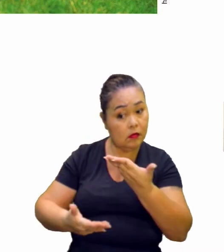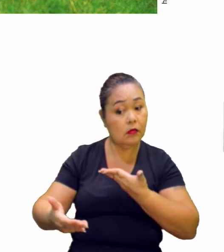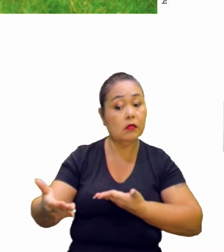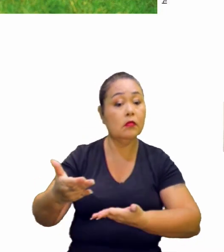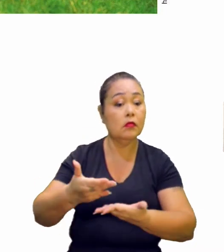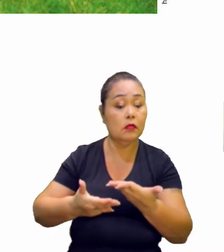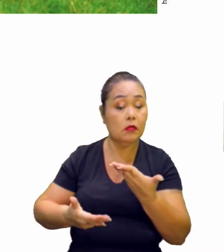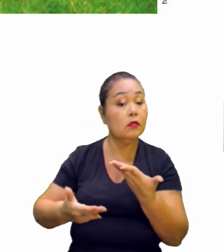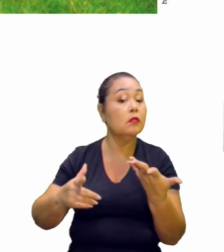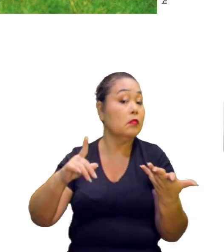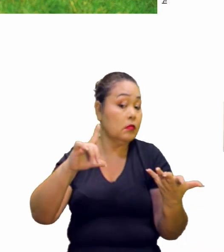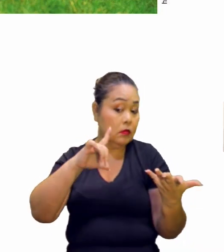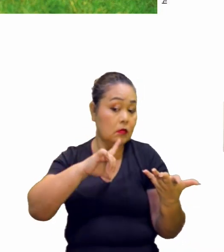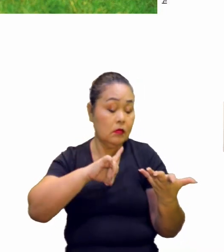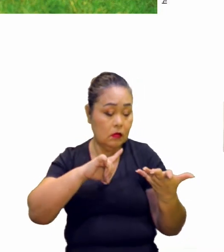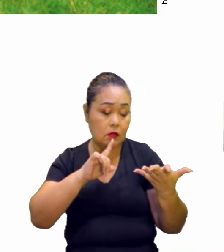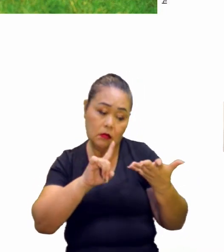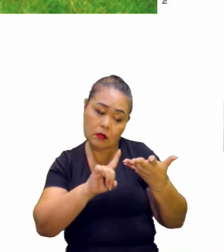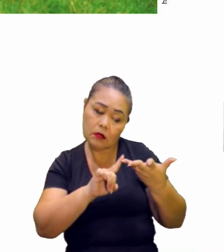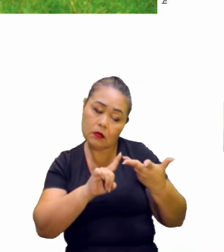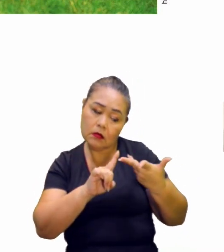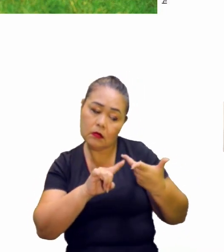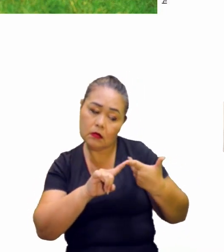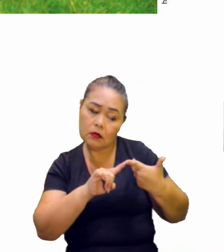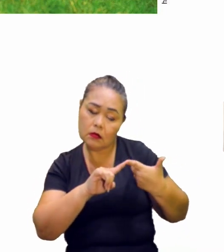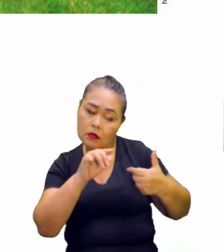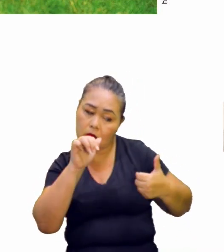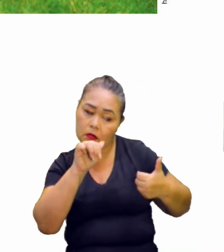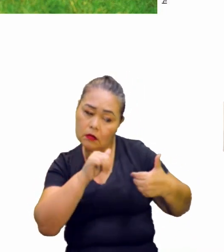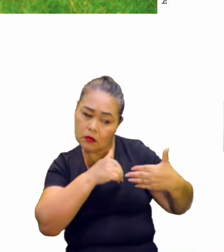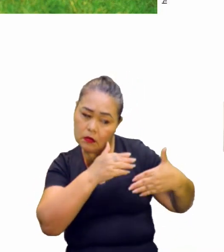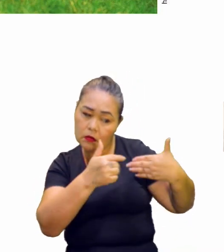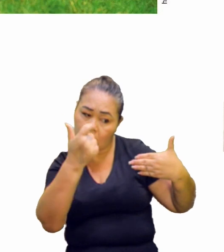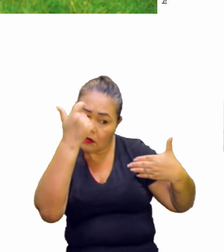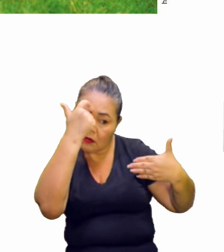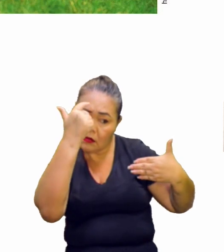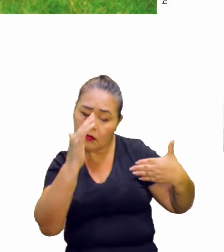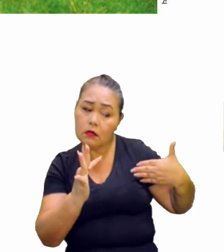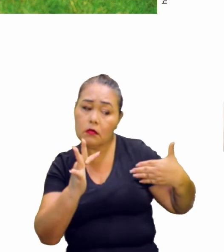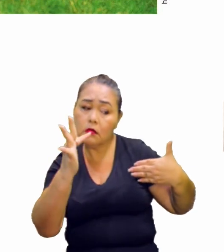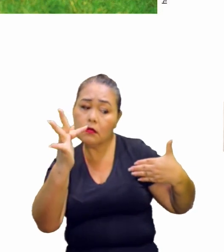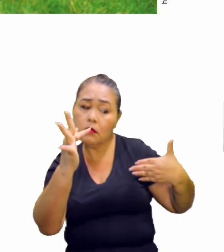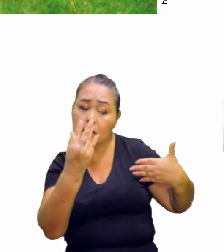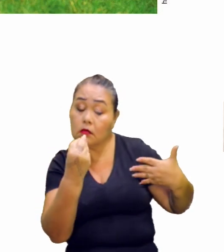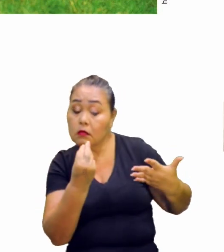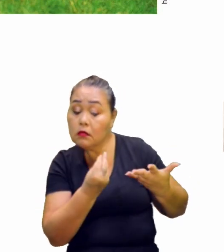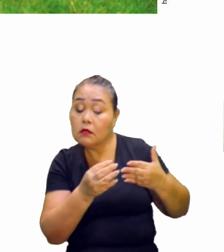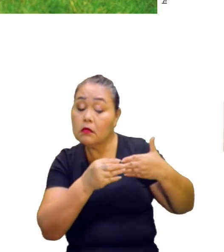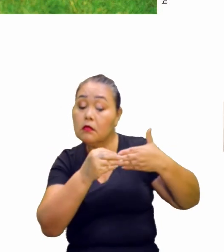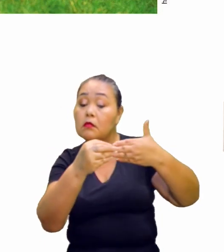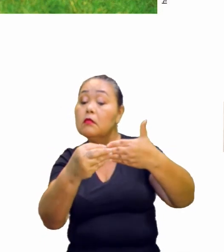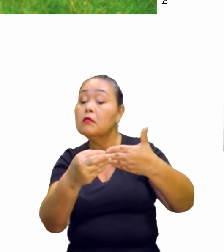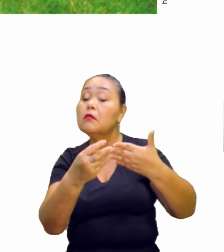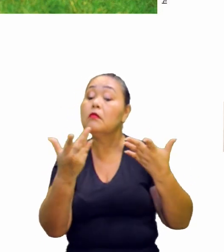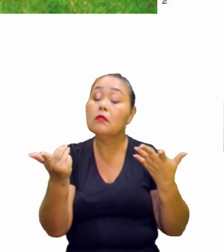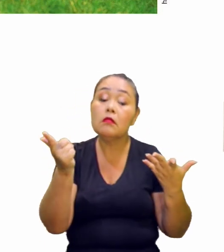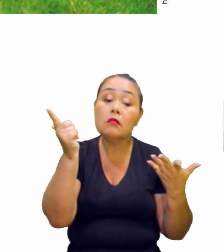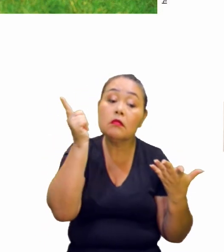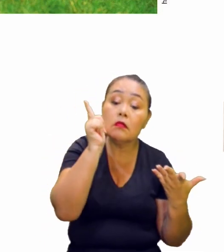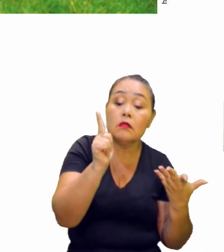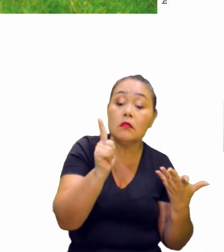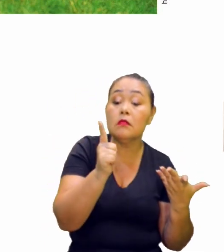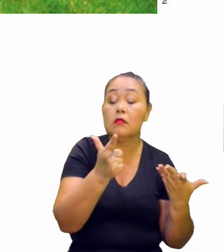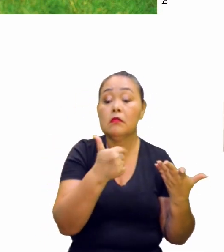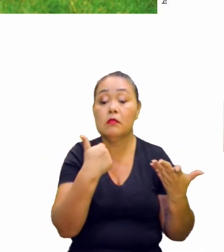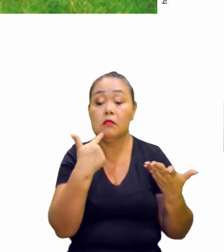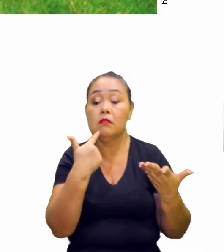Então, você tem que fazer toda essa projeção de como que vai ser o escoamento, o que você vai estar produzindo, quem você